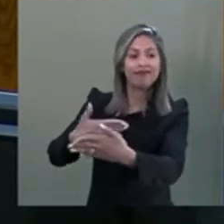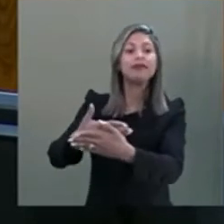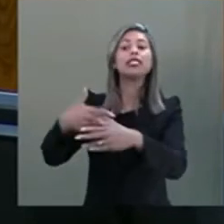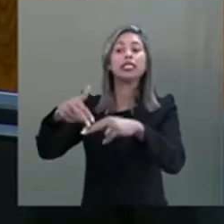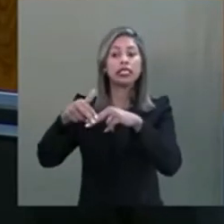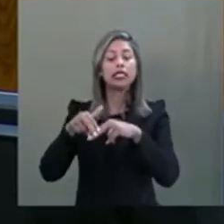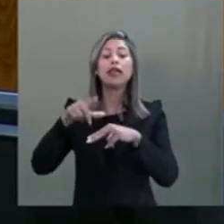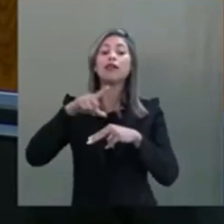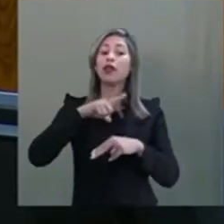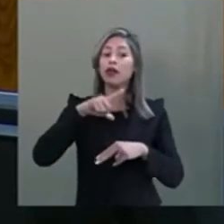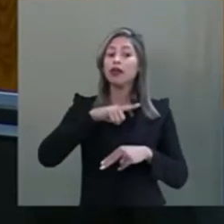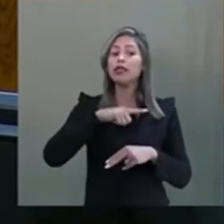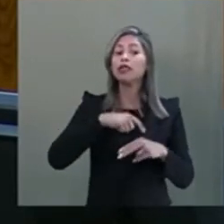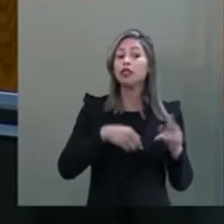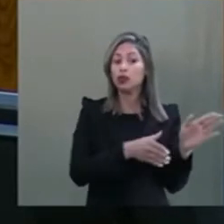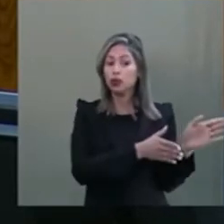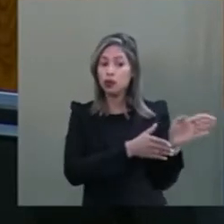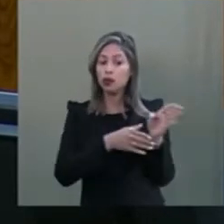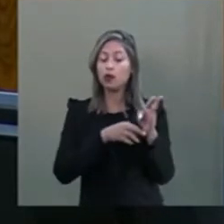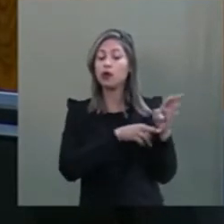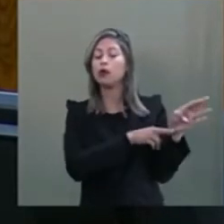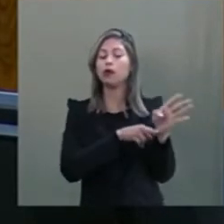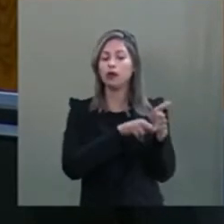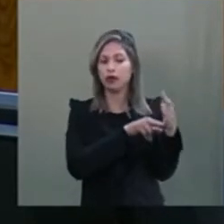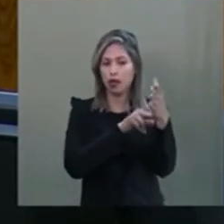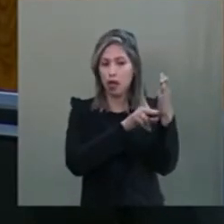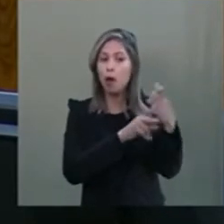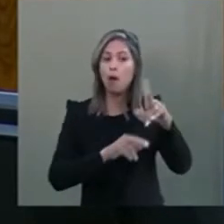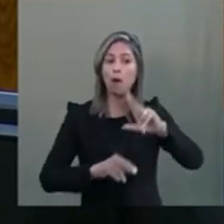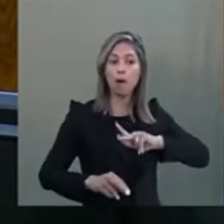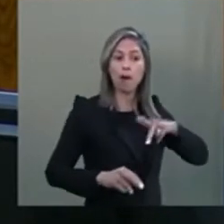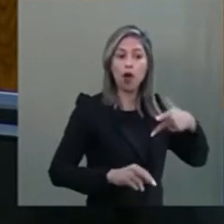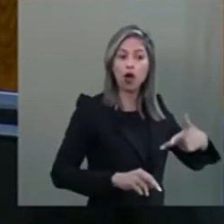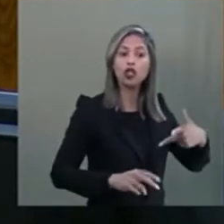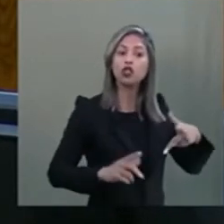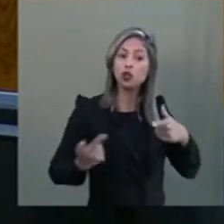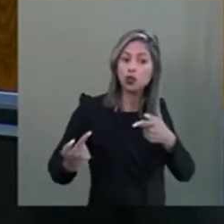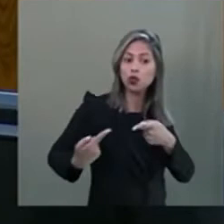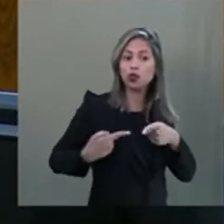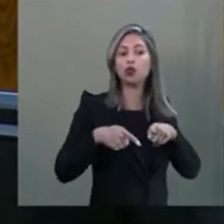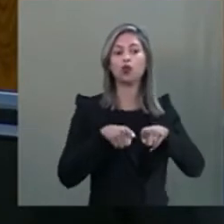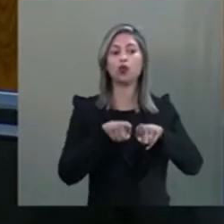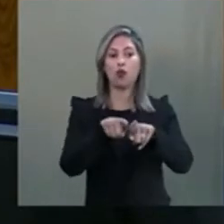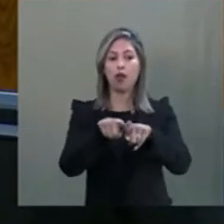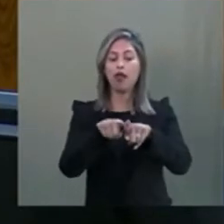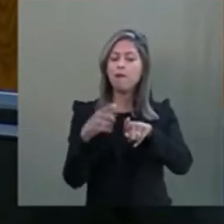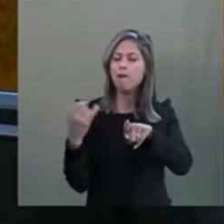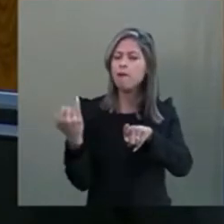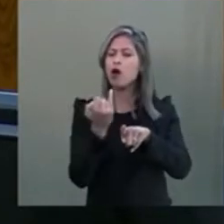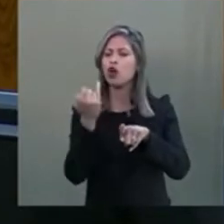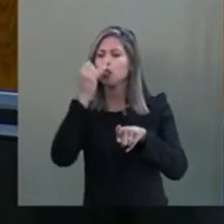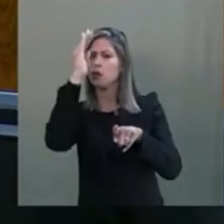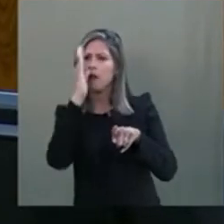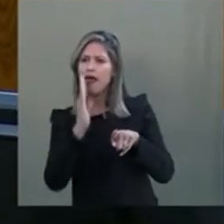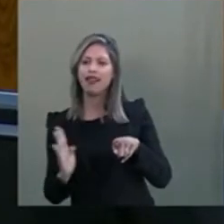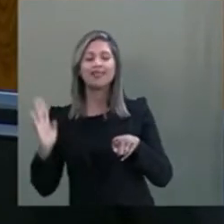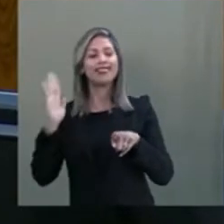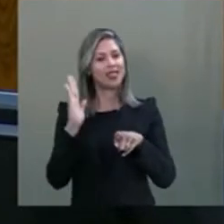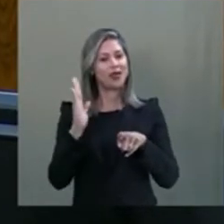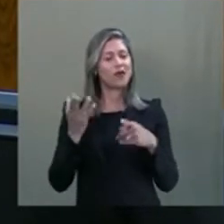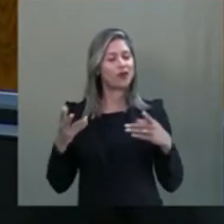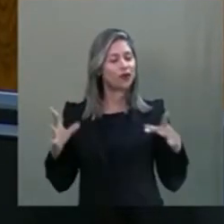República Portuguesa se tornou uma parceira importante do Brasil, não só